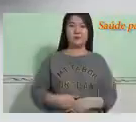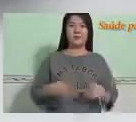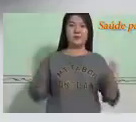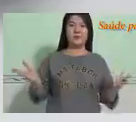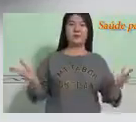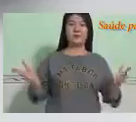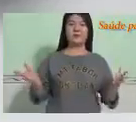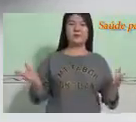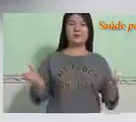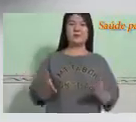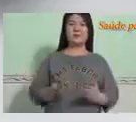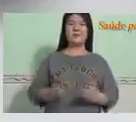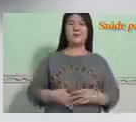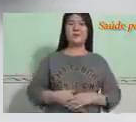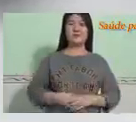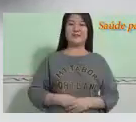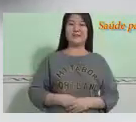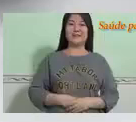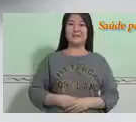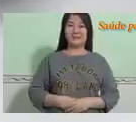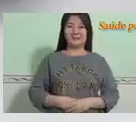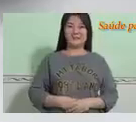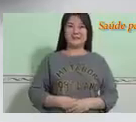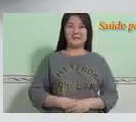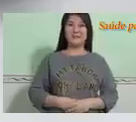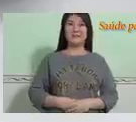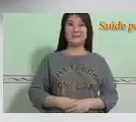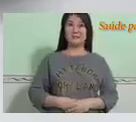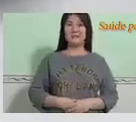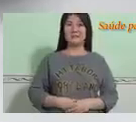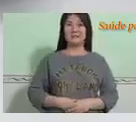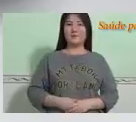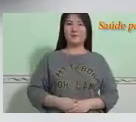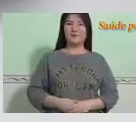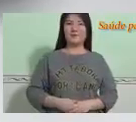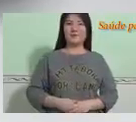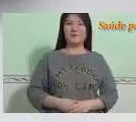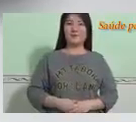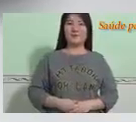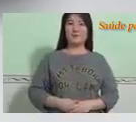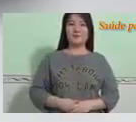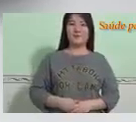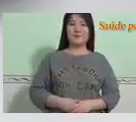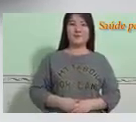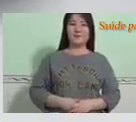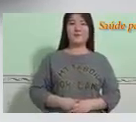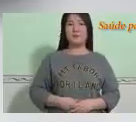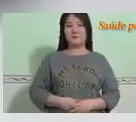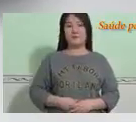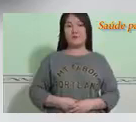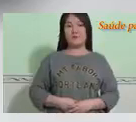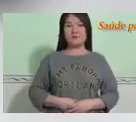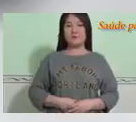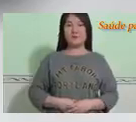para evitar irritação excessiva das camadas de pele que pode piorar o aspecto dos pontos negros, e deve-se ter